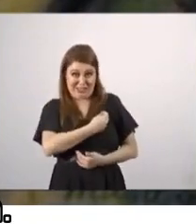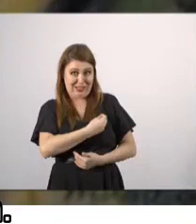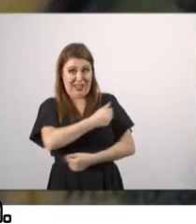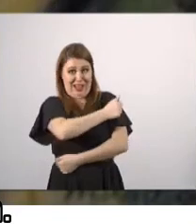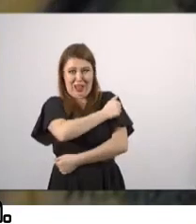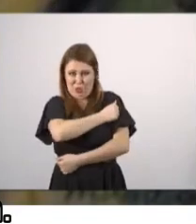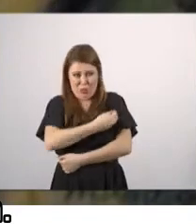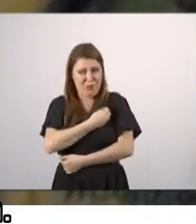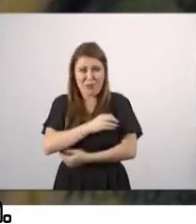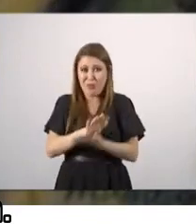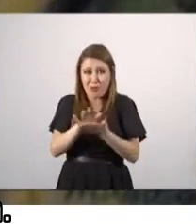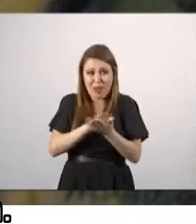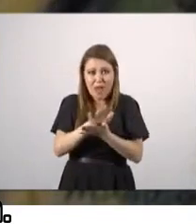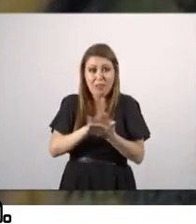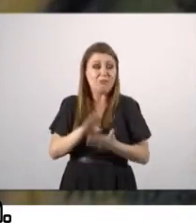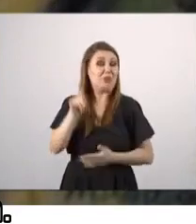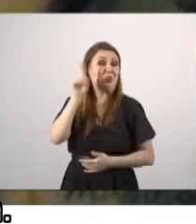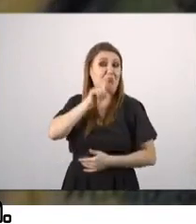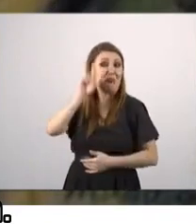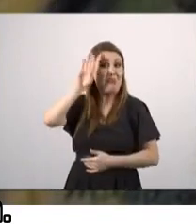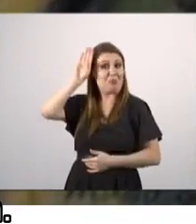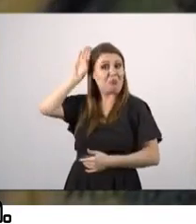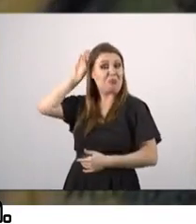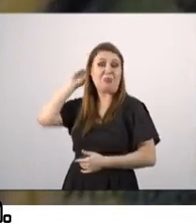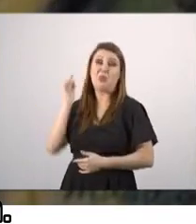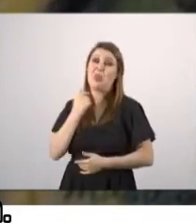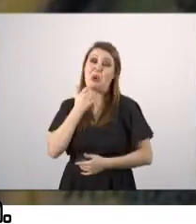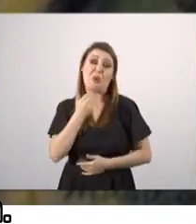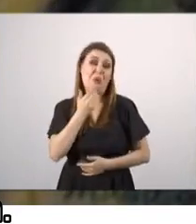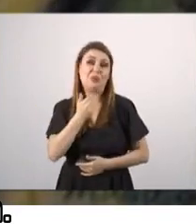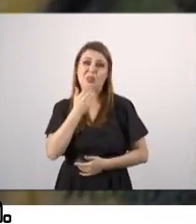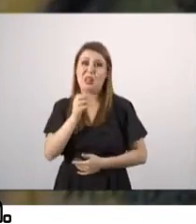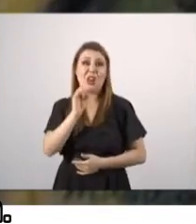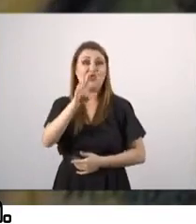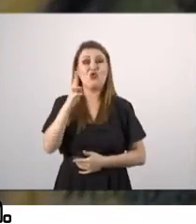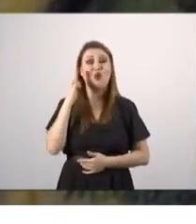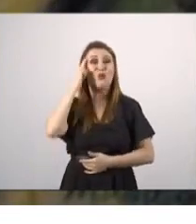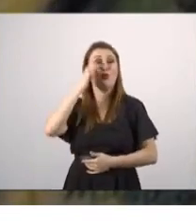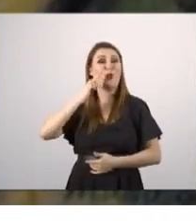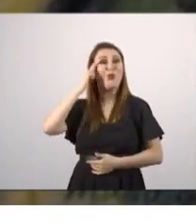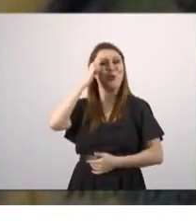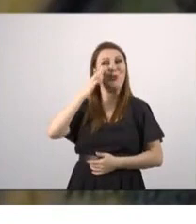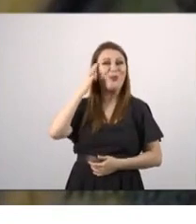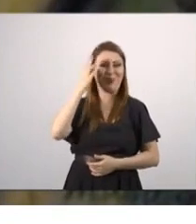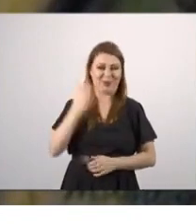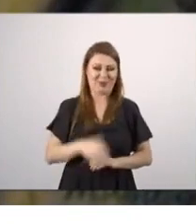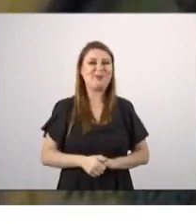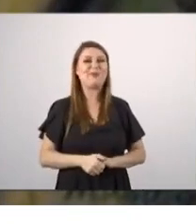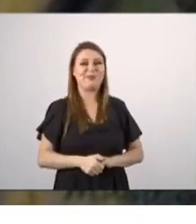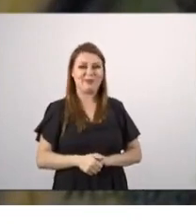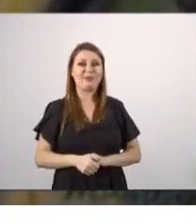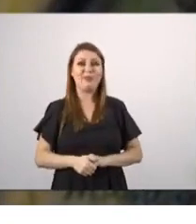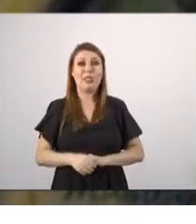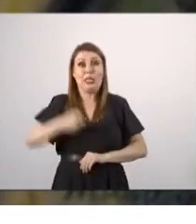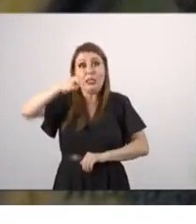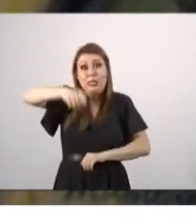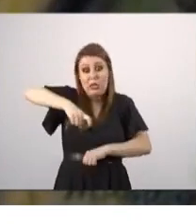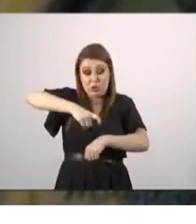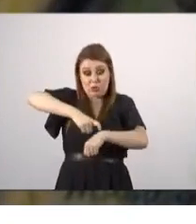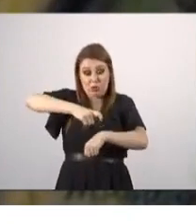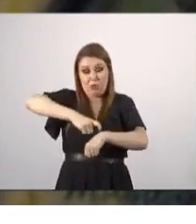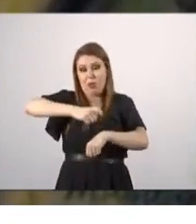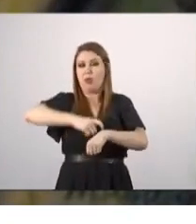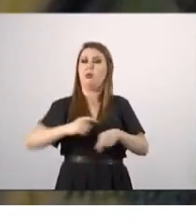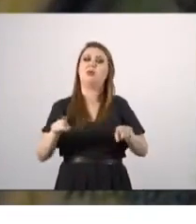o American Academy continuaria apenas um sonho. Neste momento, quero